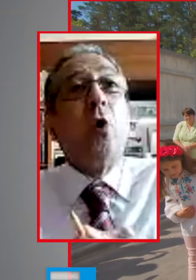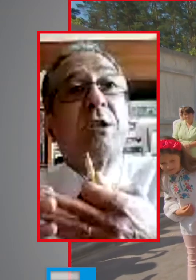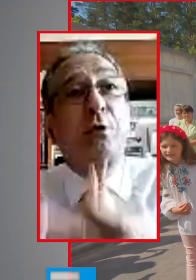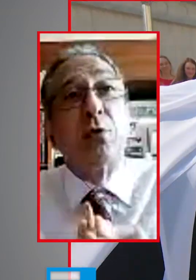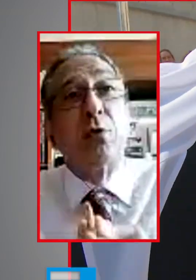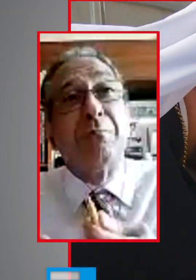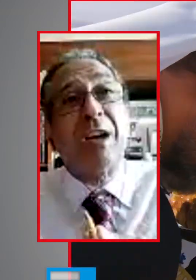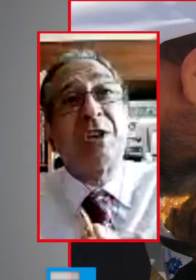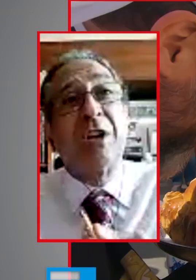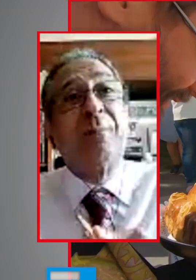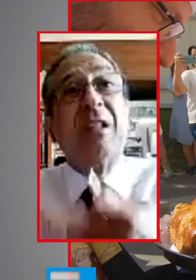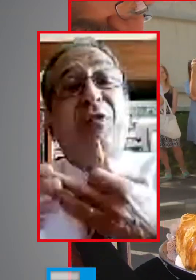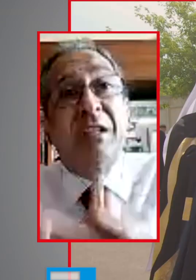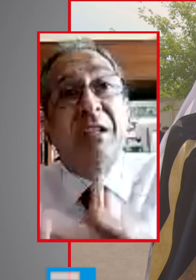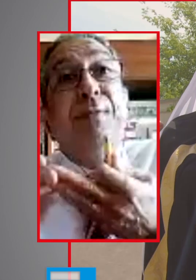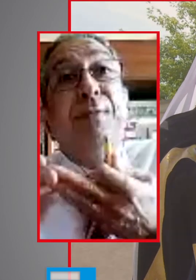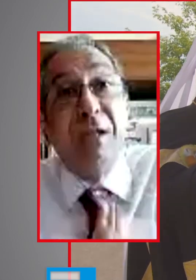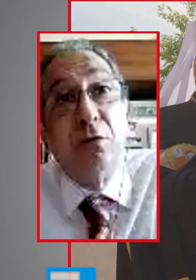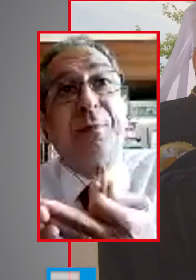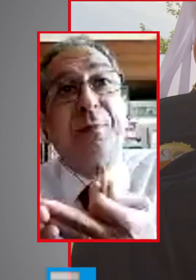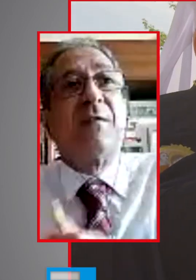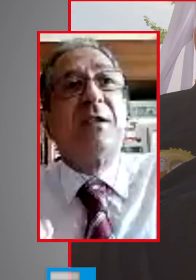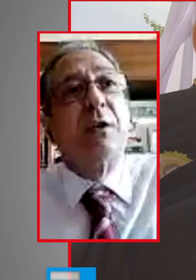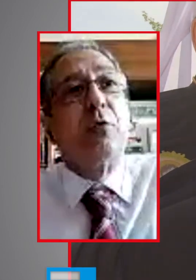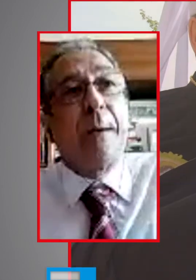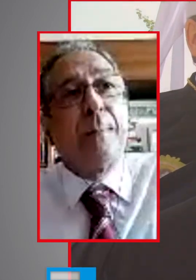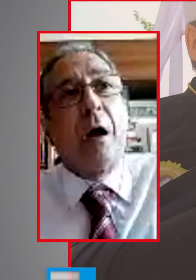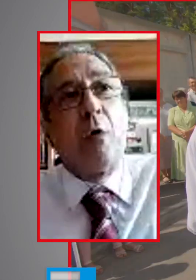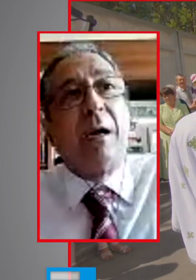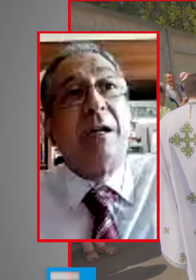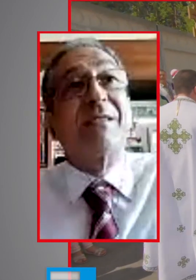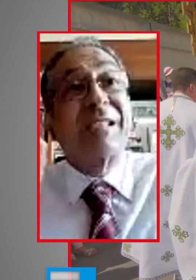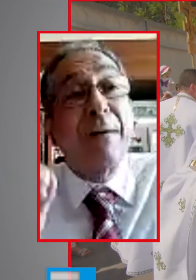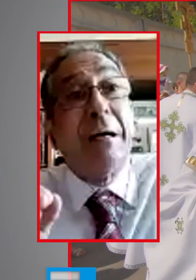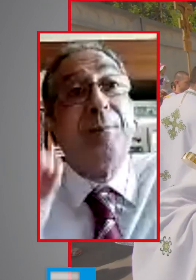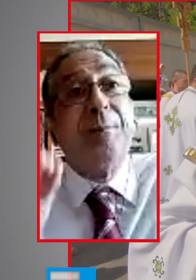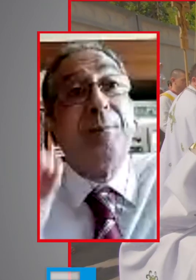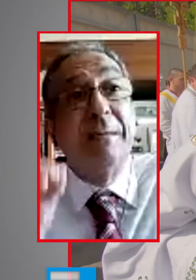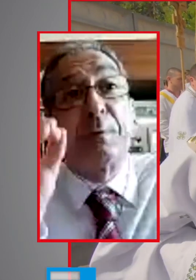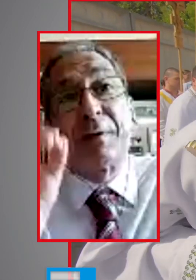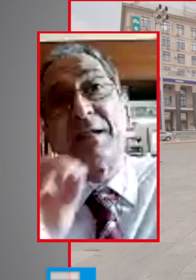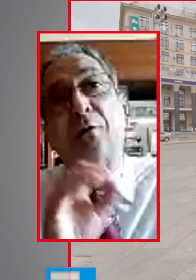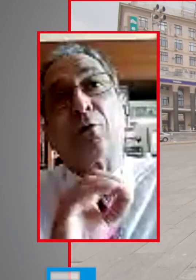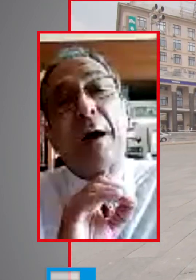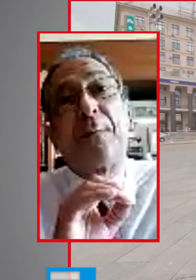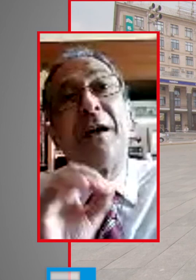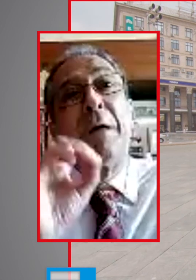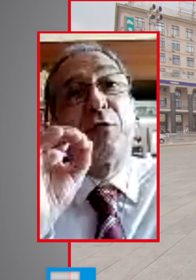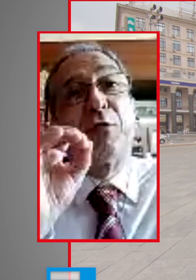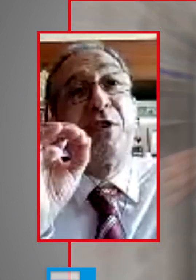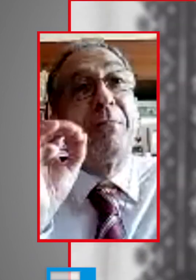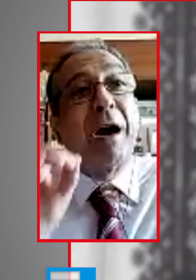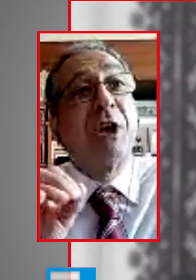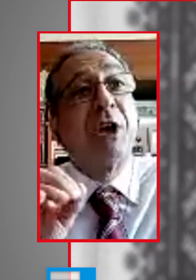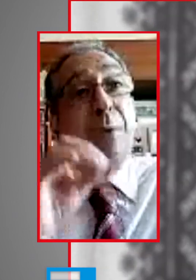das pessoas que mais tem defendido e pedido esta visita do Papa à Ucrânia. Ele sabe que a simples presença do Papa pode